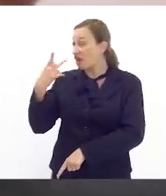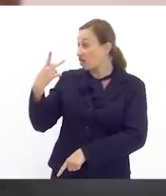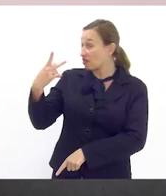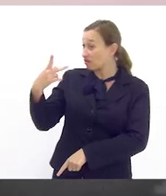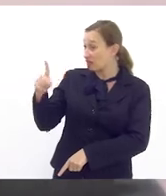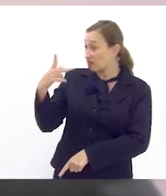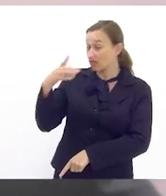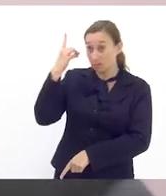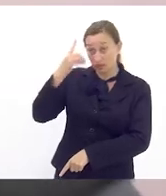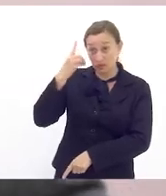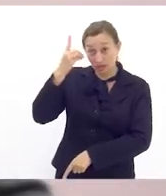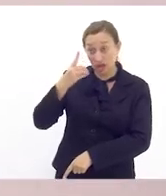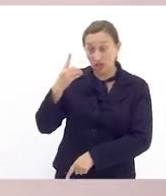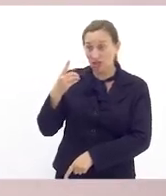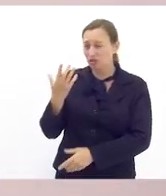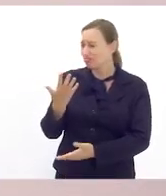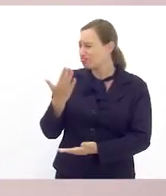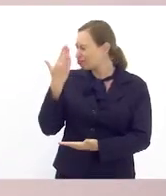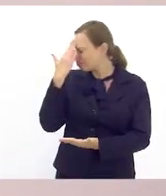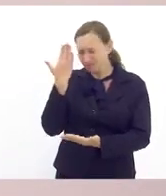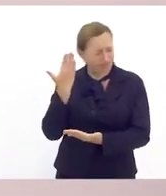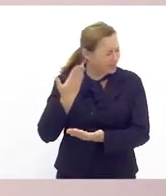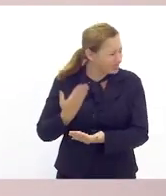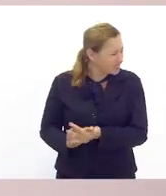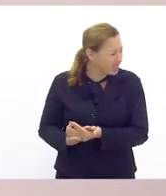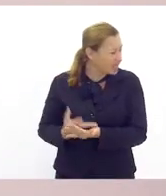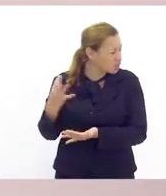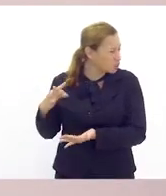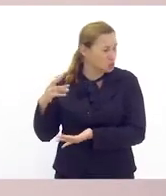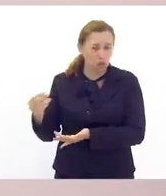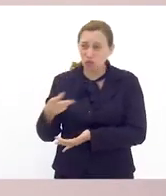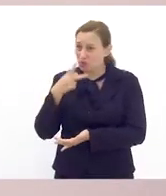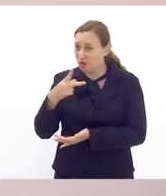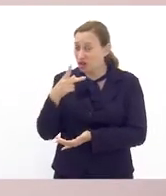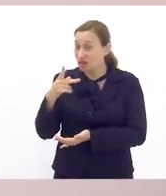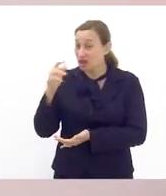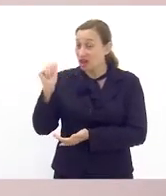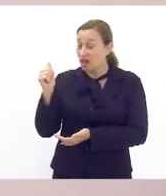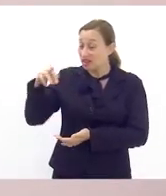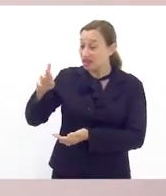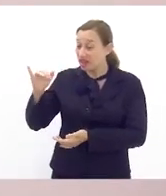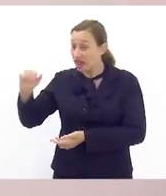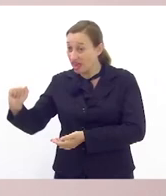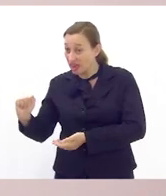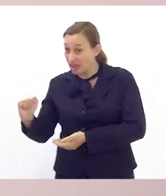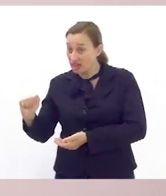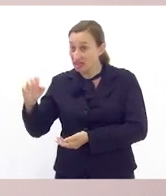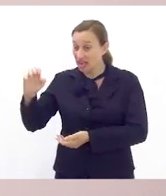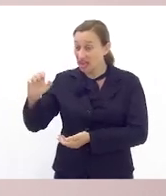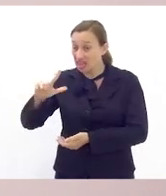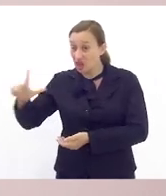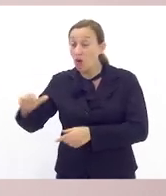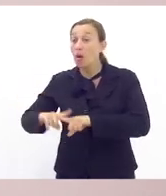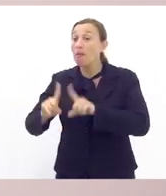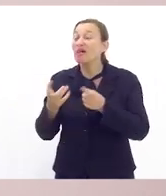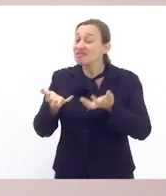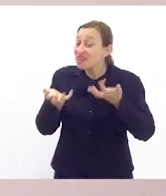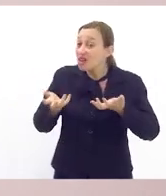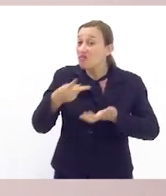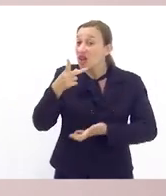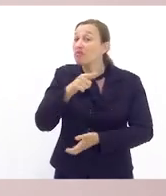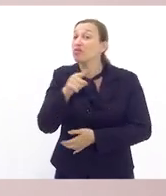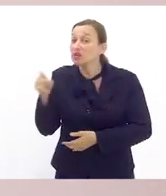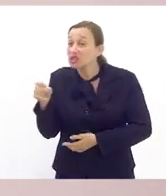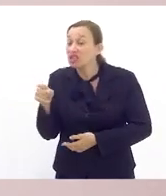de tudo aquilo que foi dito aqui pela pela senhora Andréia da enel né mas quero dizer para